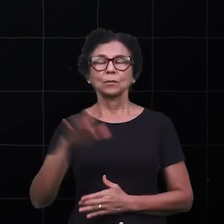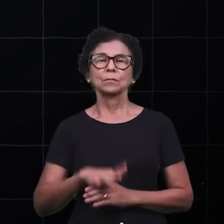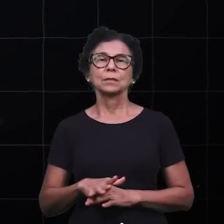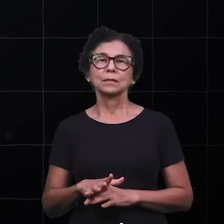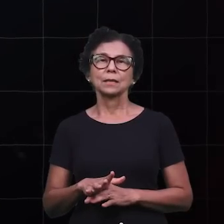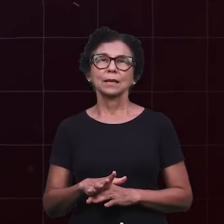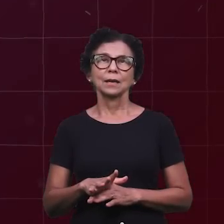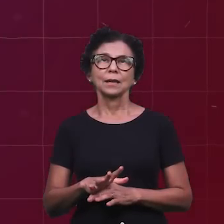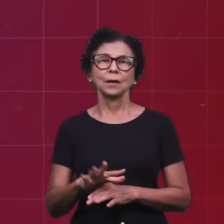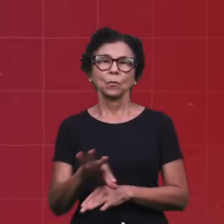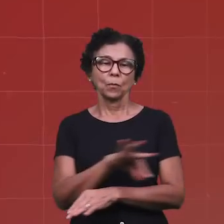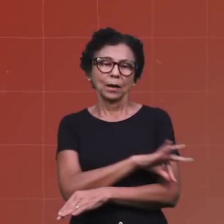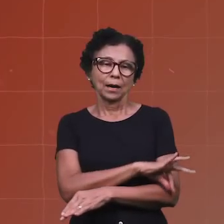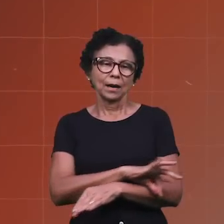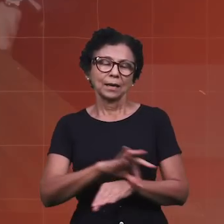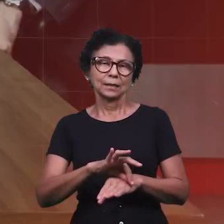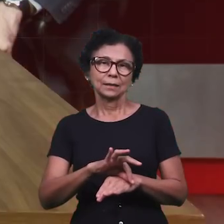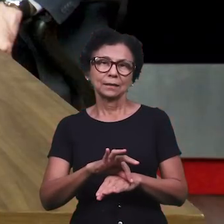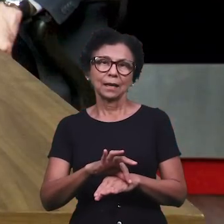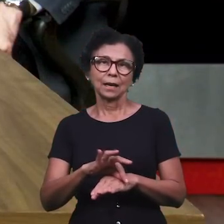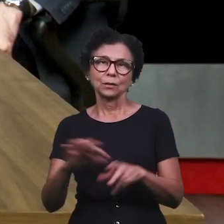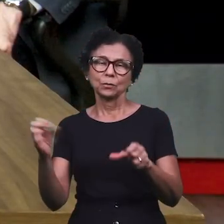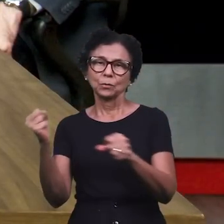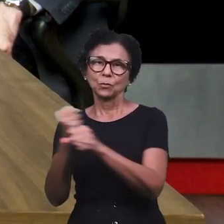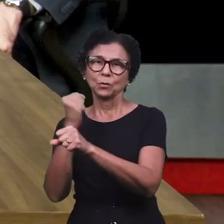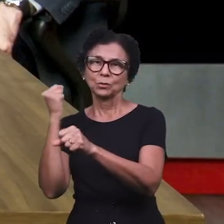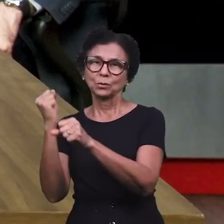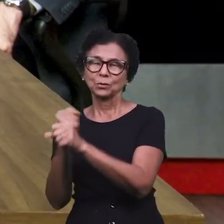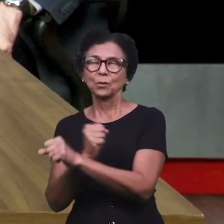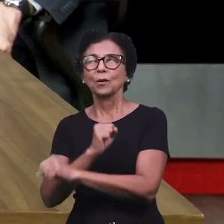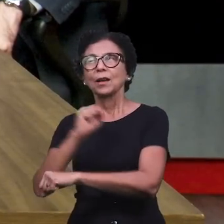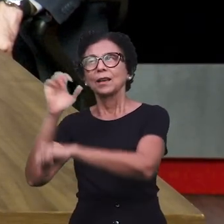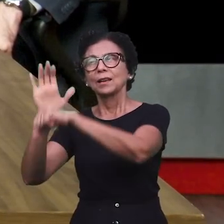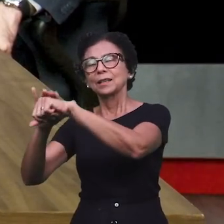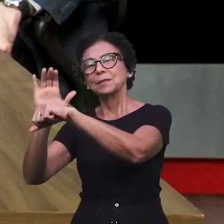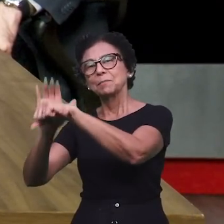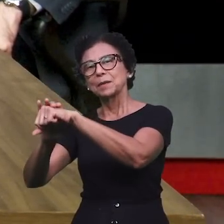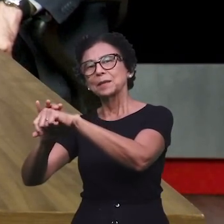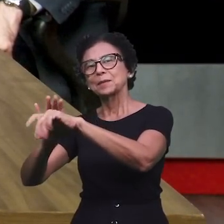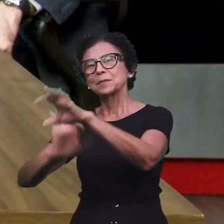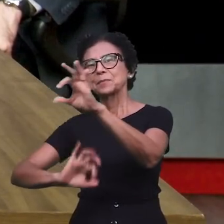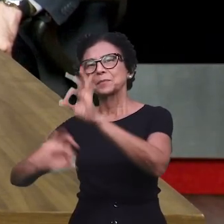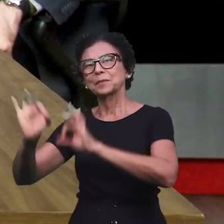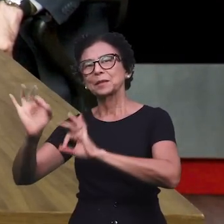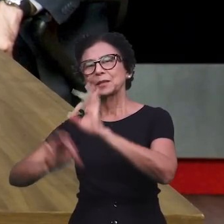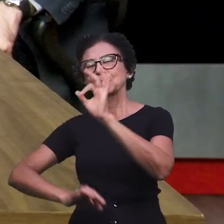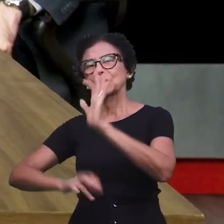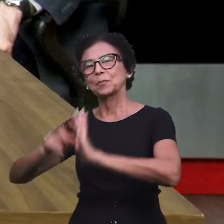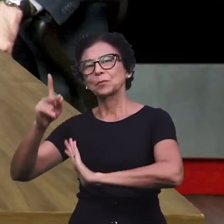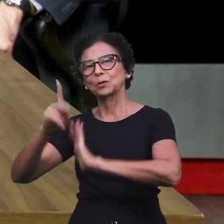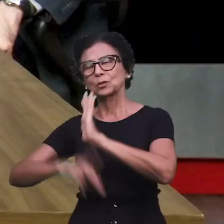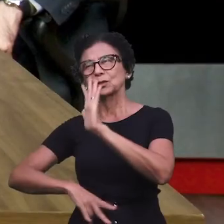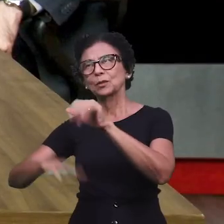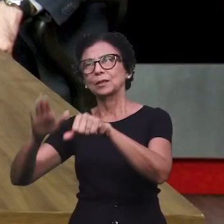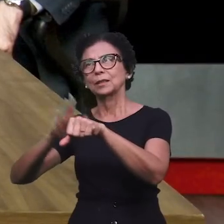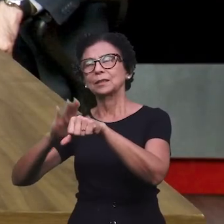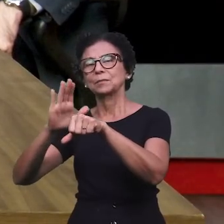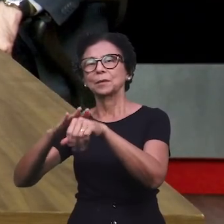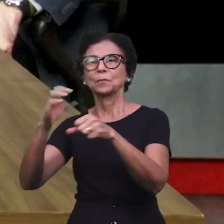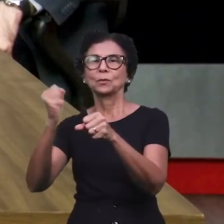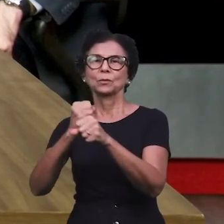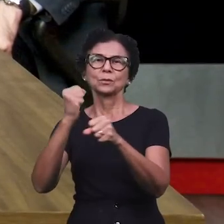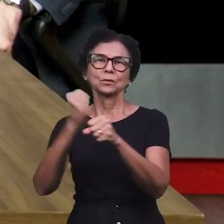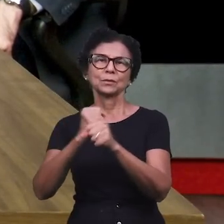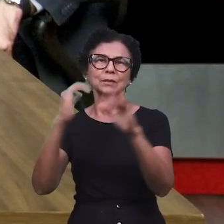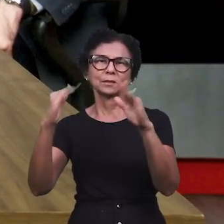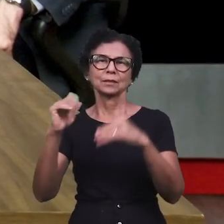Deus. Então ele é arquiteto e construtor, ele planejou e ele construiu. Por isso a honra, a glória e o louvor é o nome do nosso